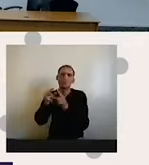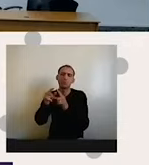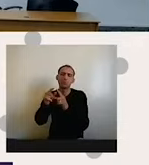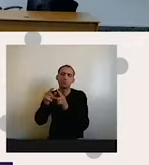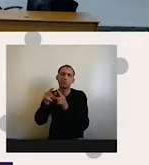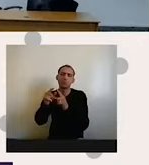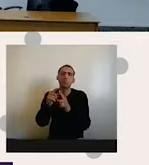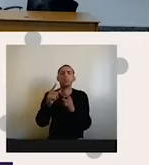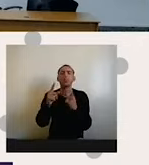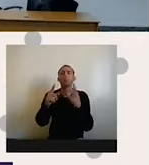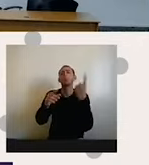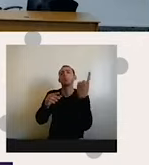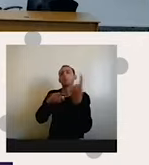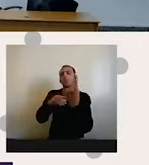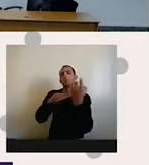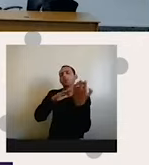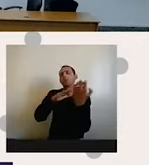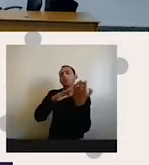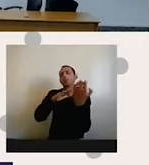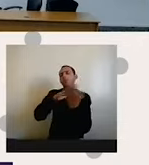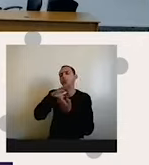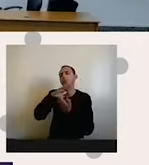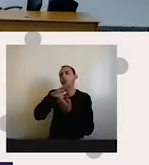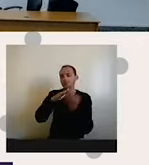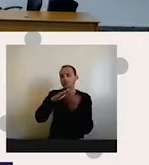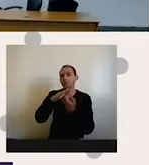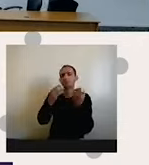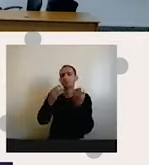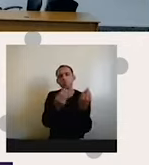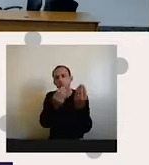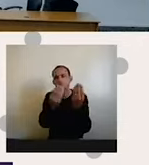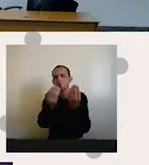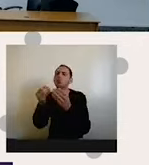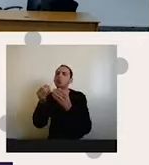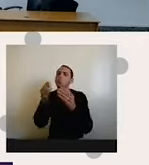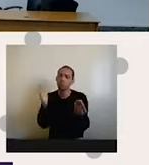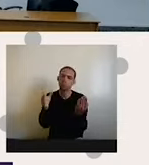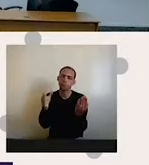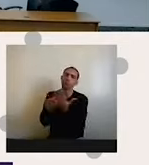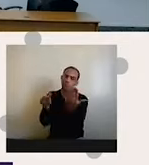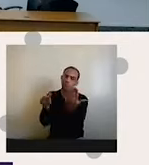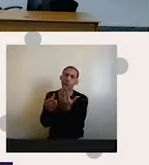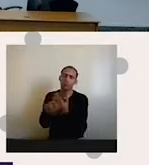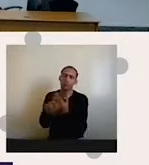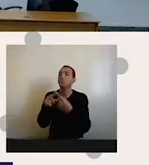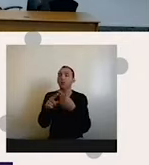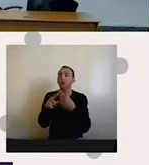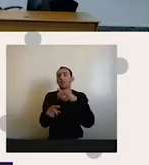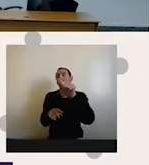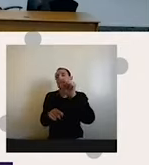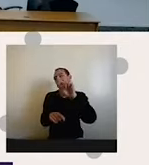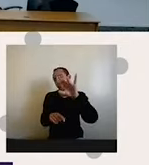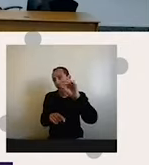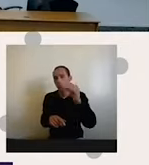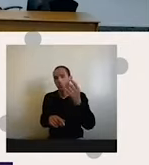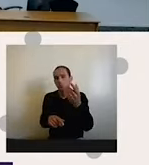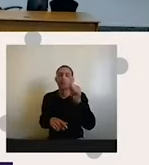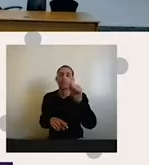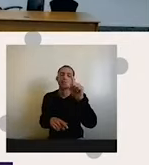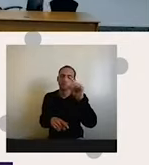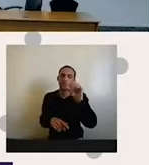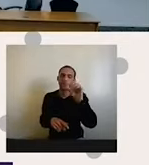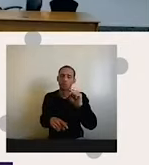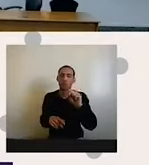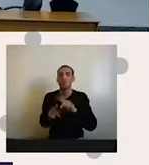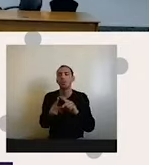para ser levado para o juiz também, para falar, olha, essa empresa tem. E principalmente quando os indivíduos ganham os processos,